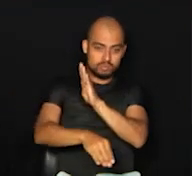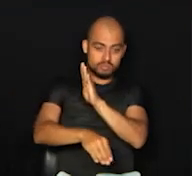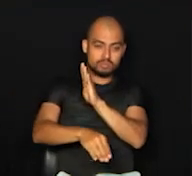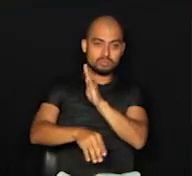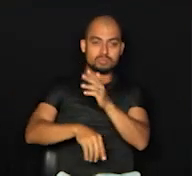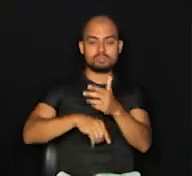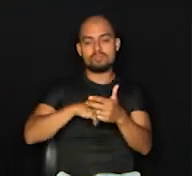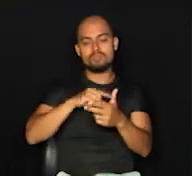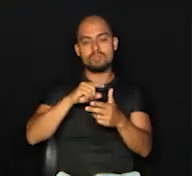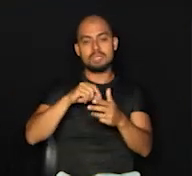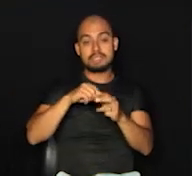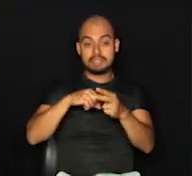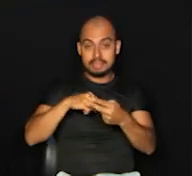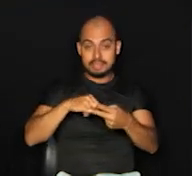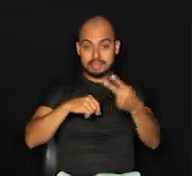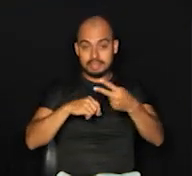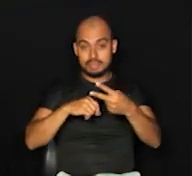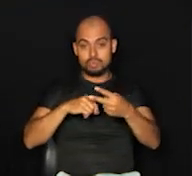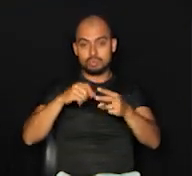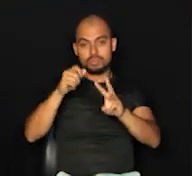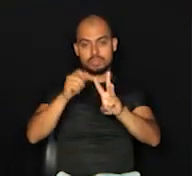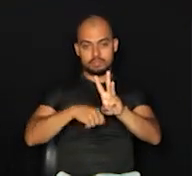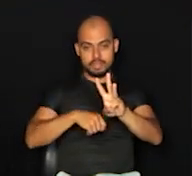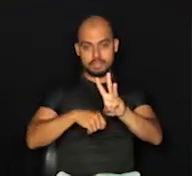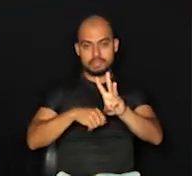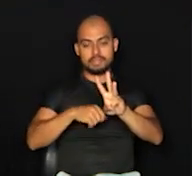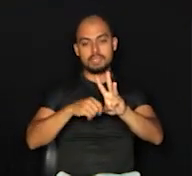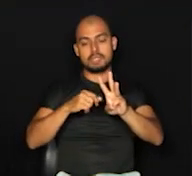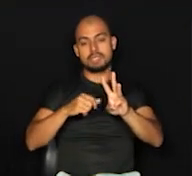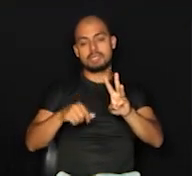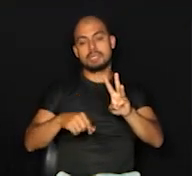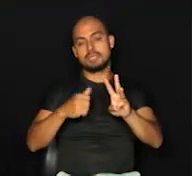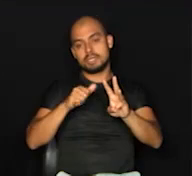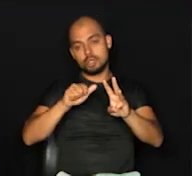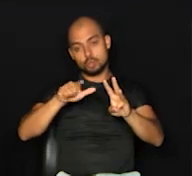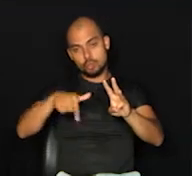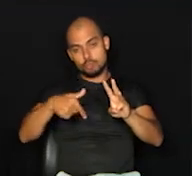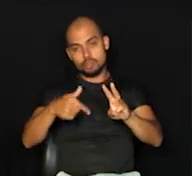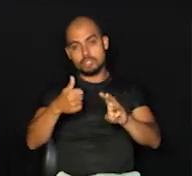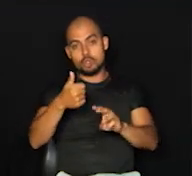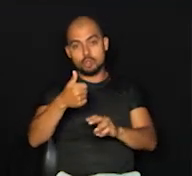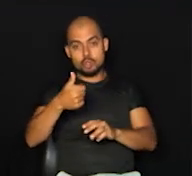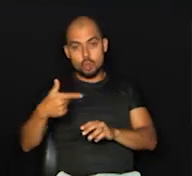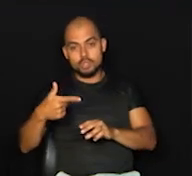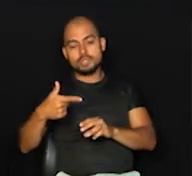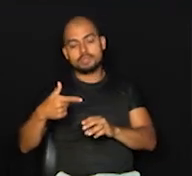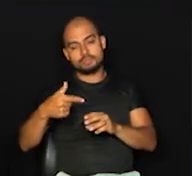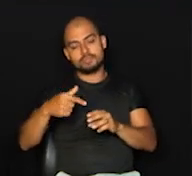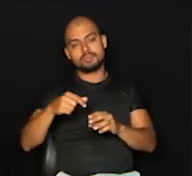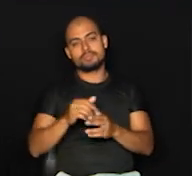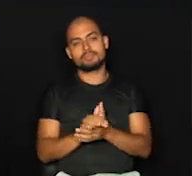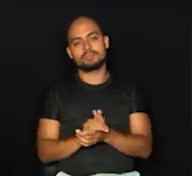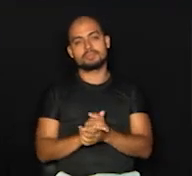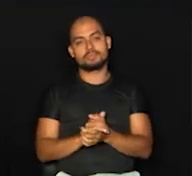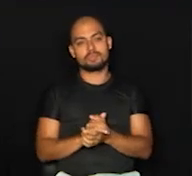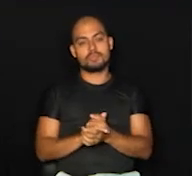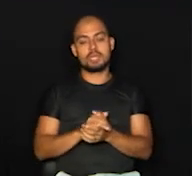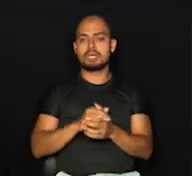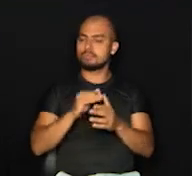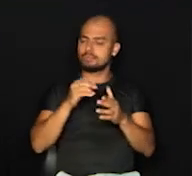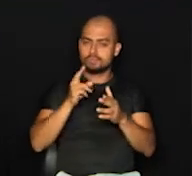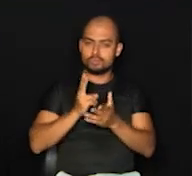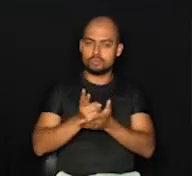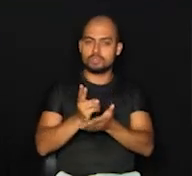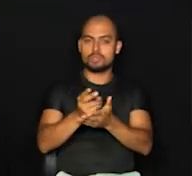investimentos no segundo trimestre de 2019, 12 no terceiro trimestre daquele ano, 8 no quarto, seguido